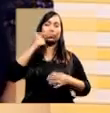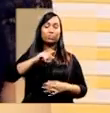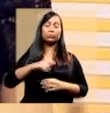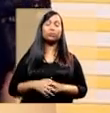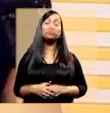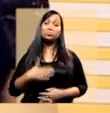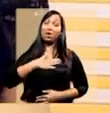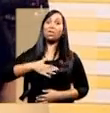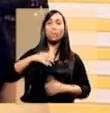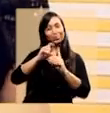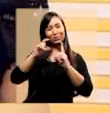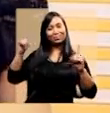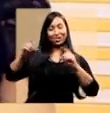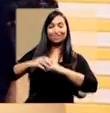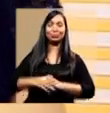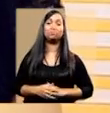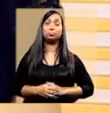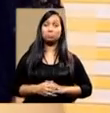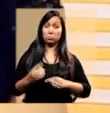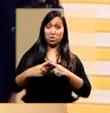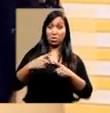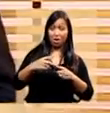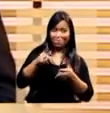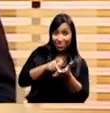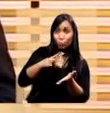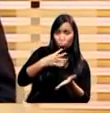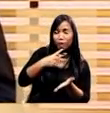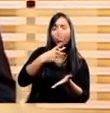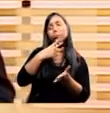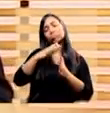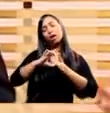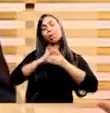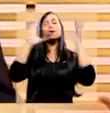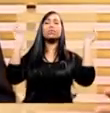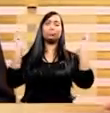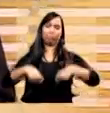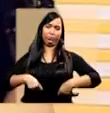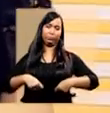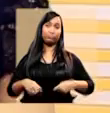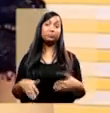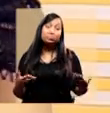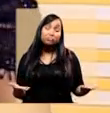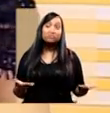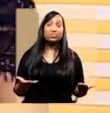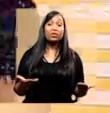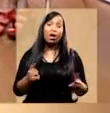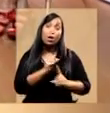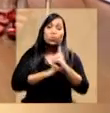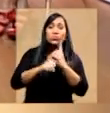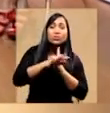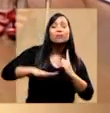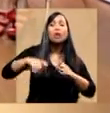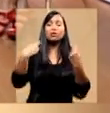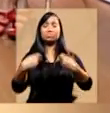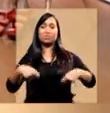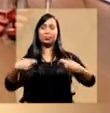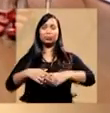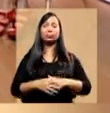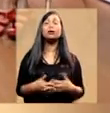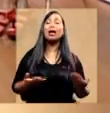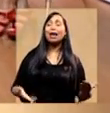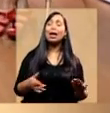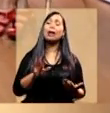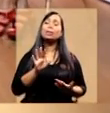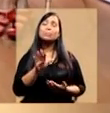liberta. Eu gosto dessa frase, conhece a verdade e ela vai te libertar. Mas então, a sociedade precisa disso.